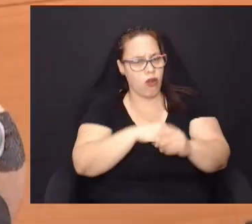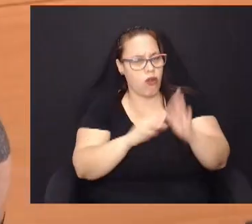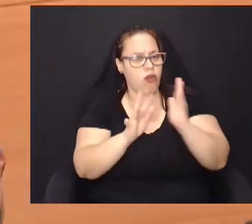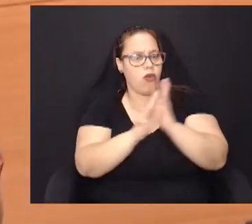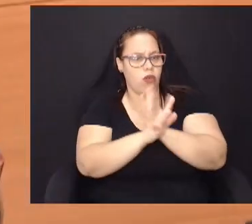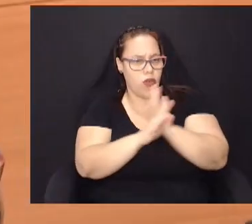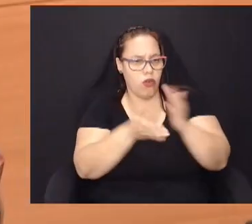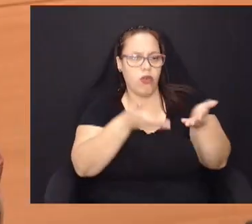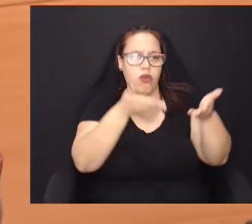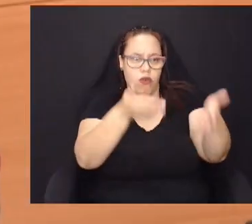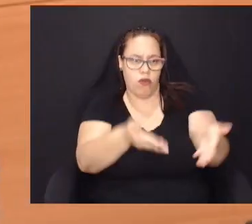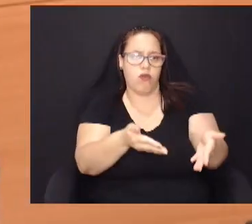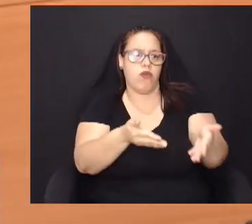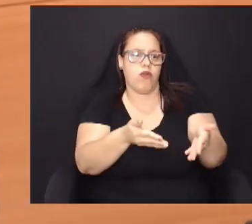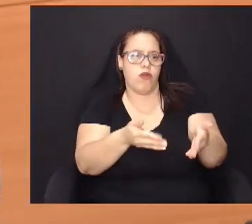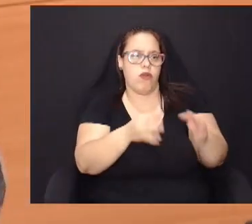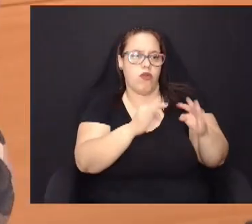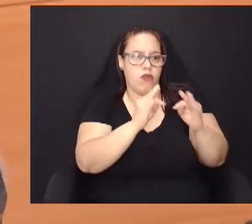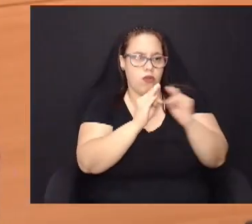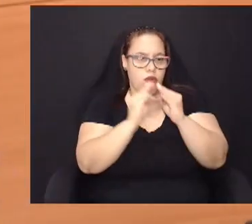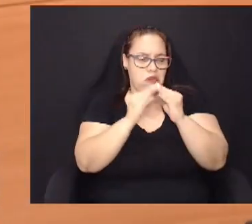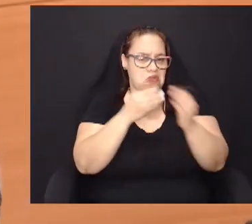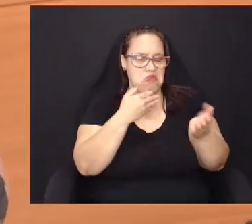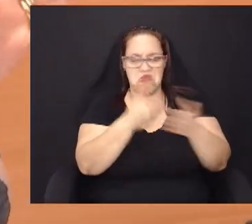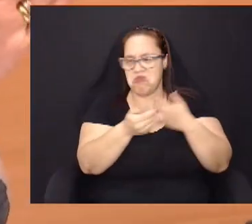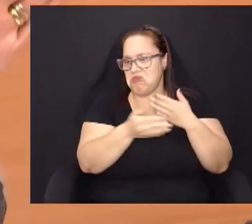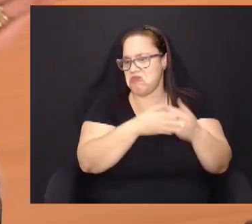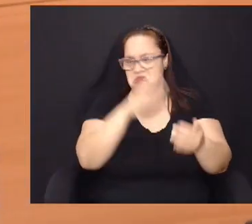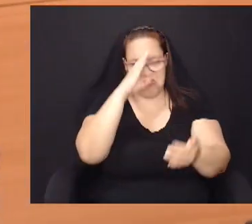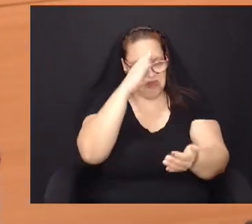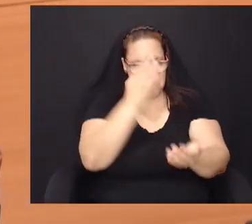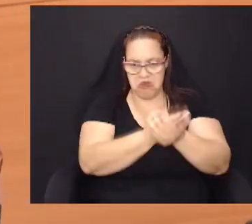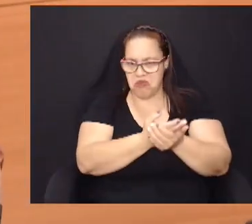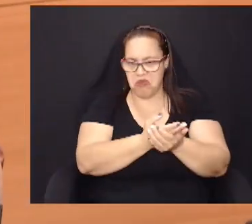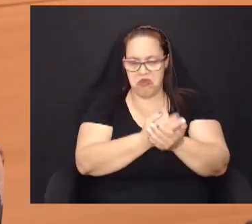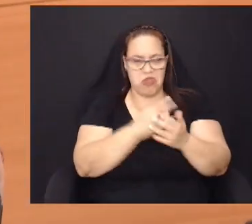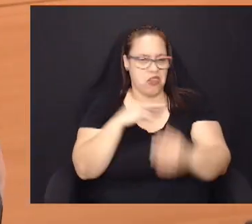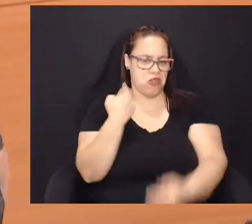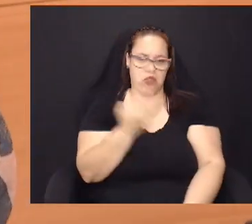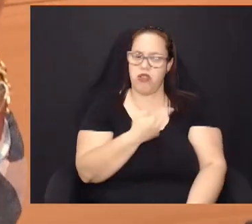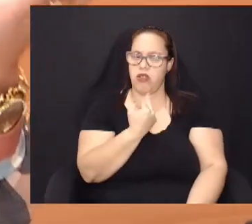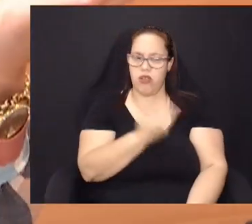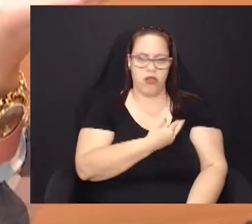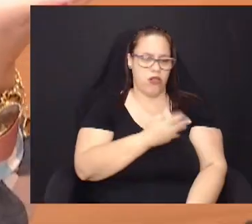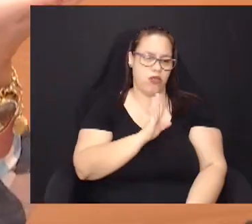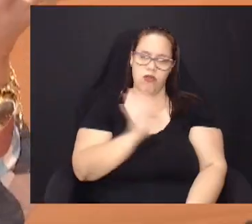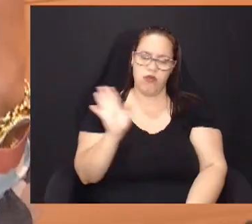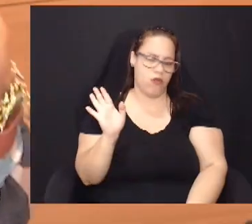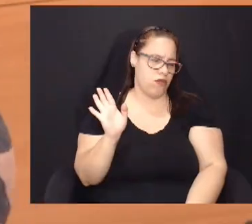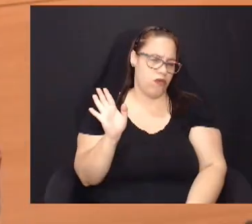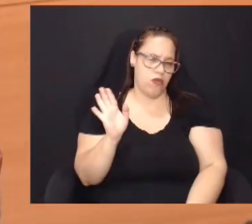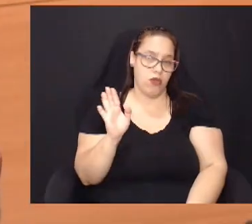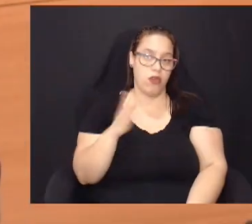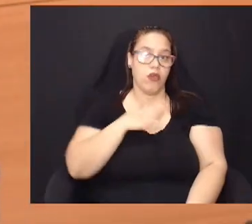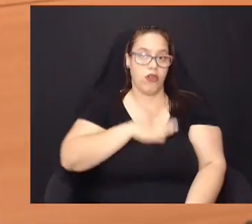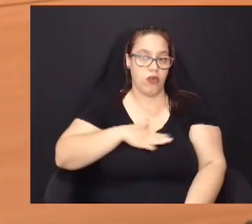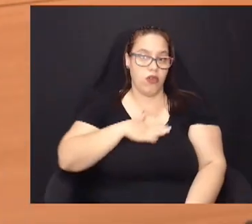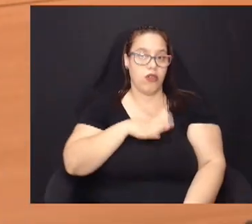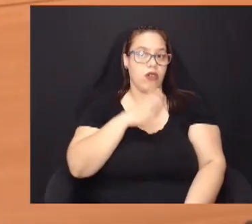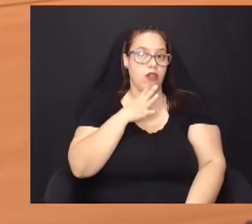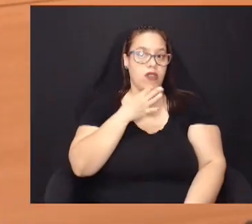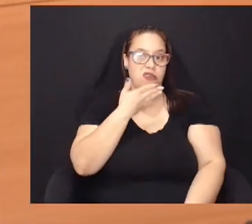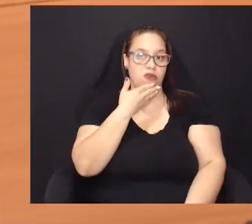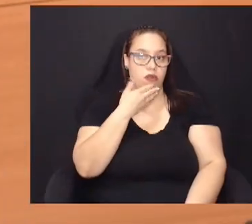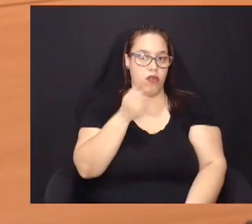com relação a esses templos religiosos, independente da crença, independente da religião. Mas eu gostaria de conhecer melhor o que é